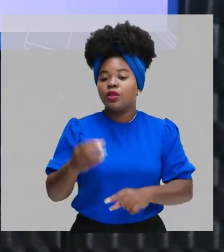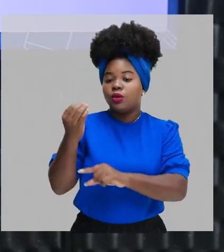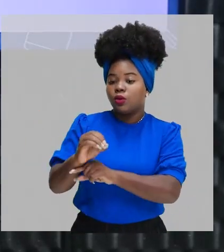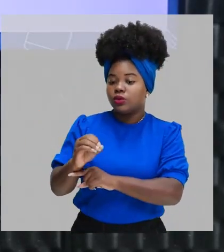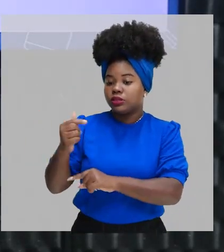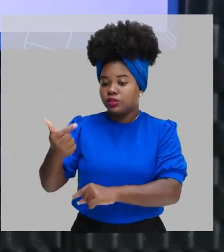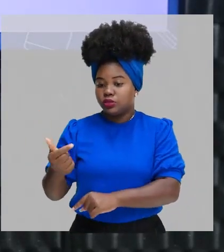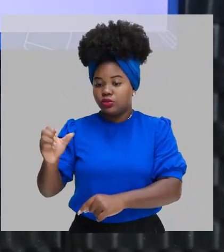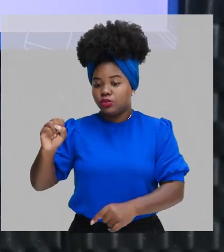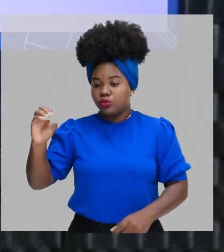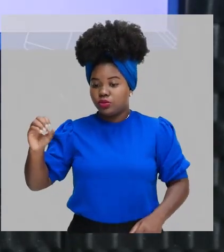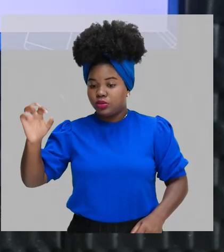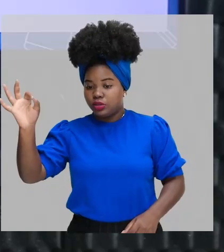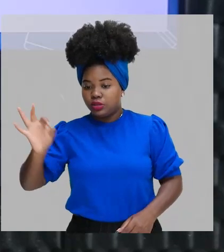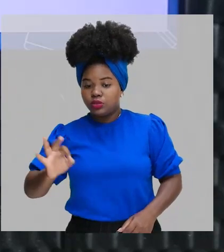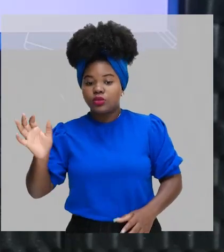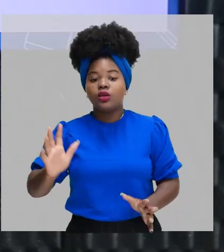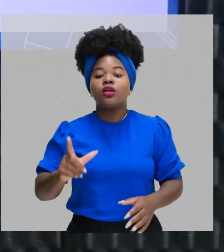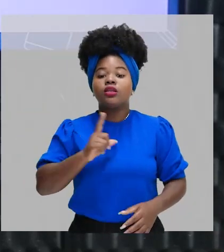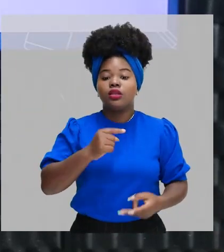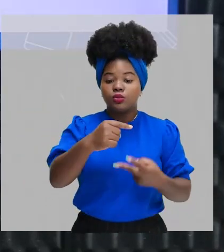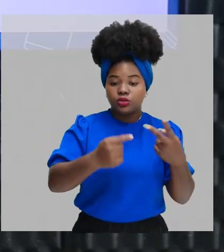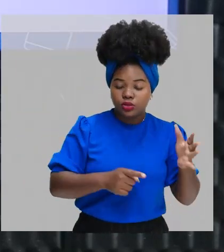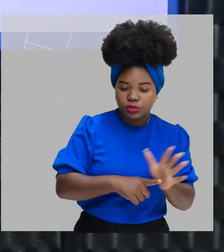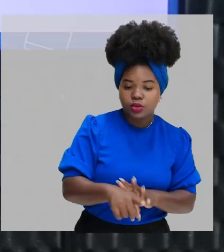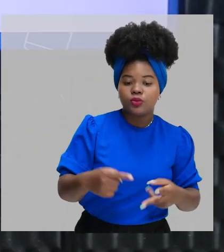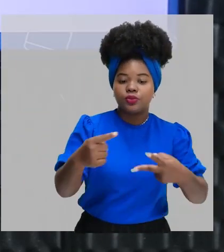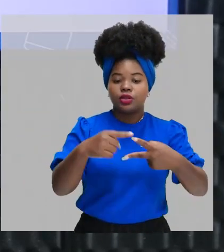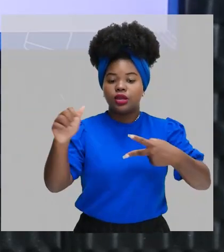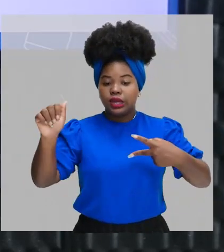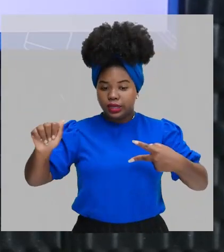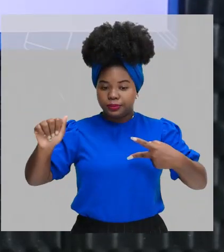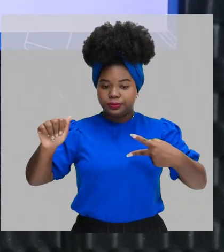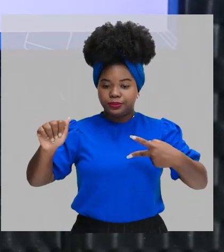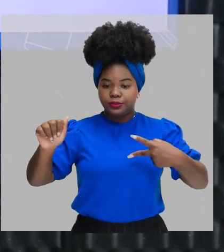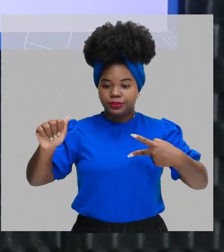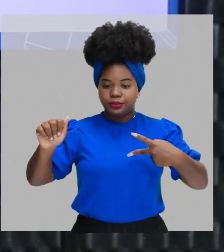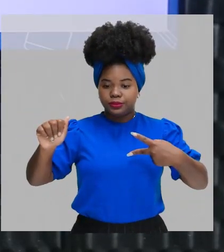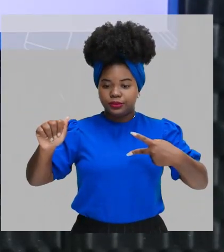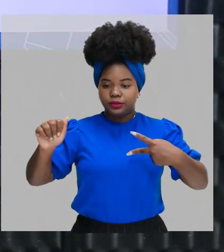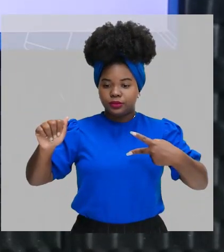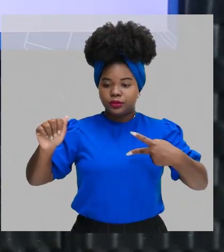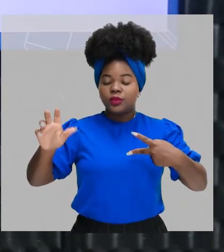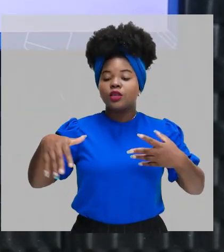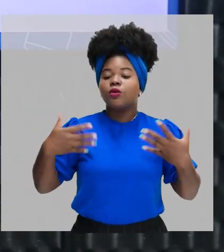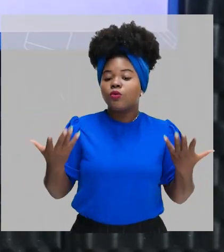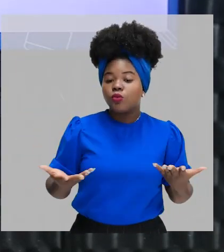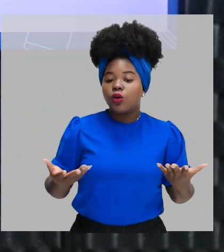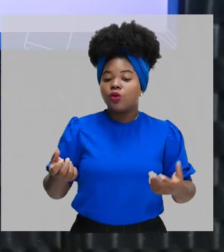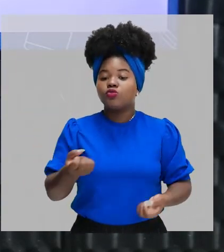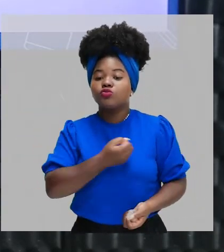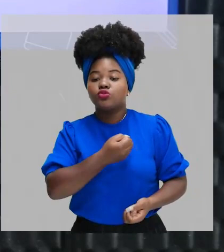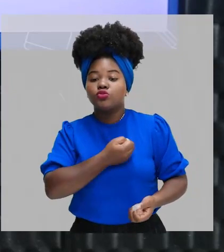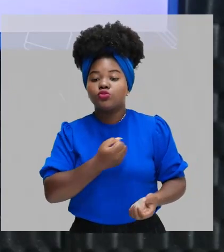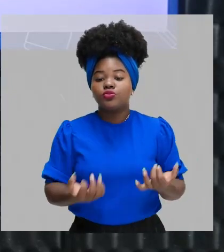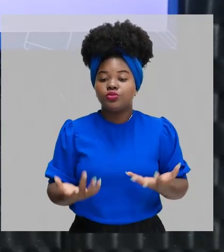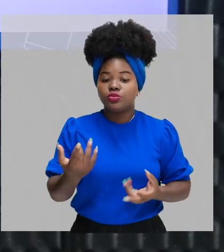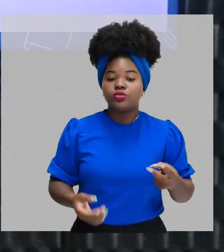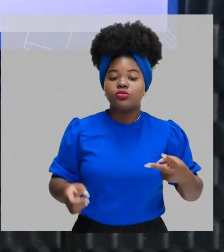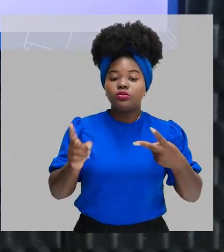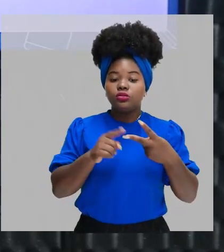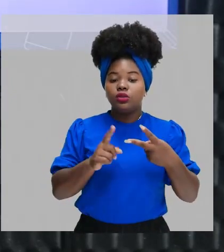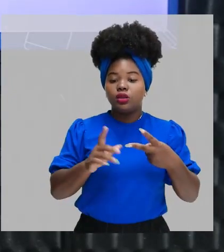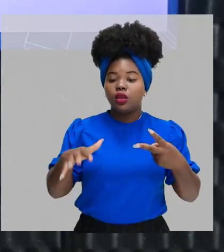duas perguntas, ó. Qual o volume de ar necessário à combustão? E qual o volume total